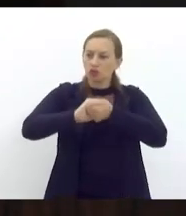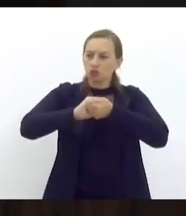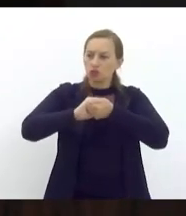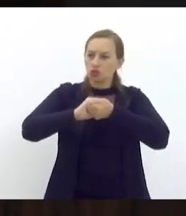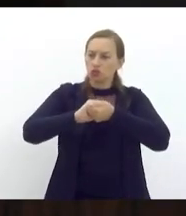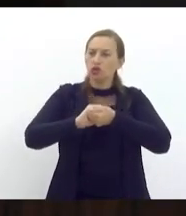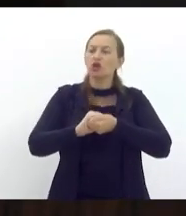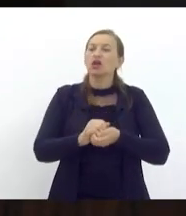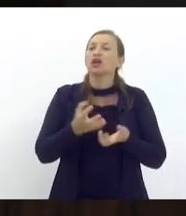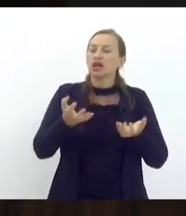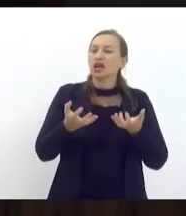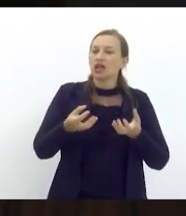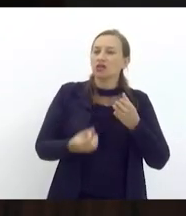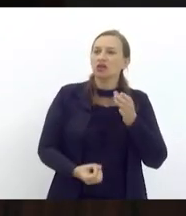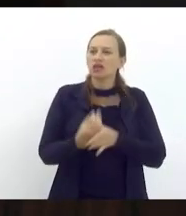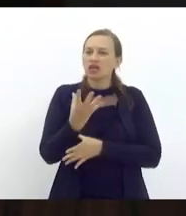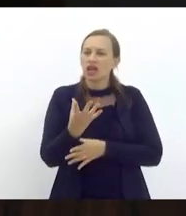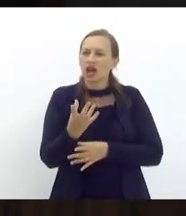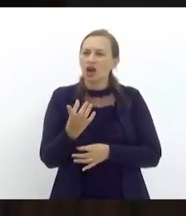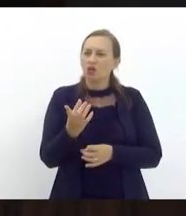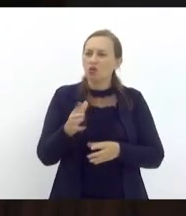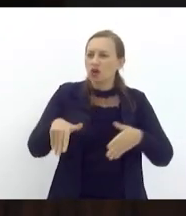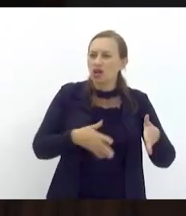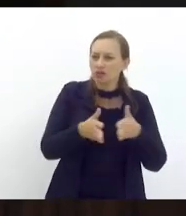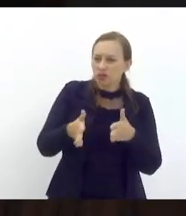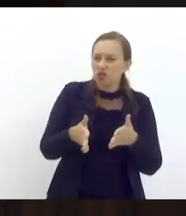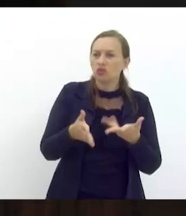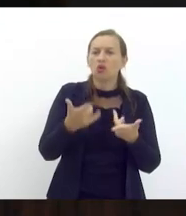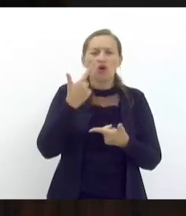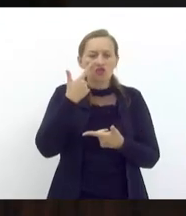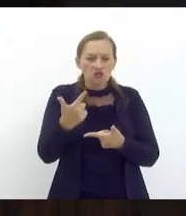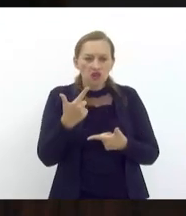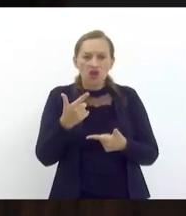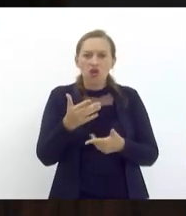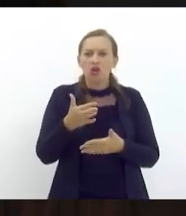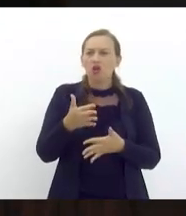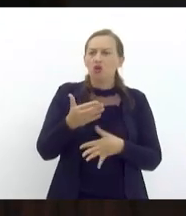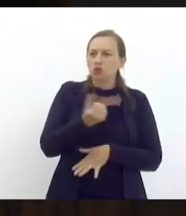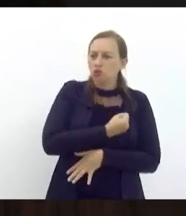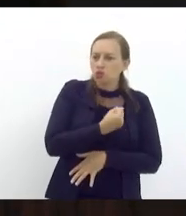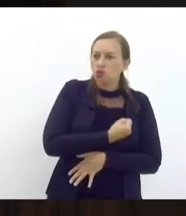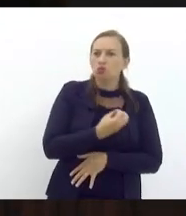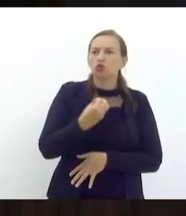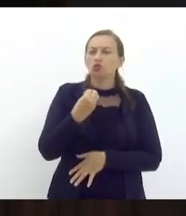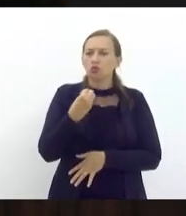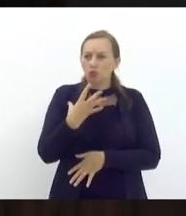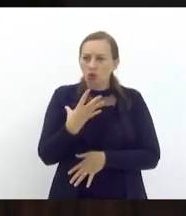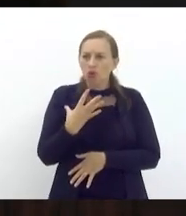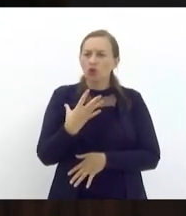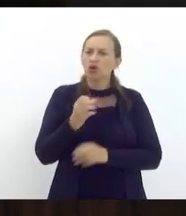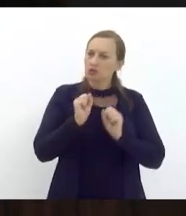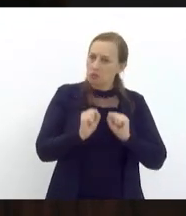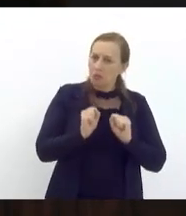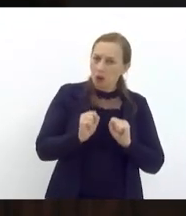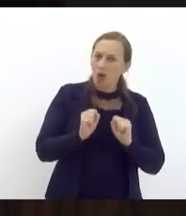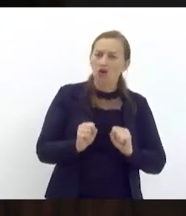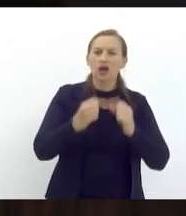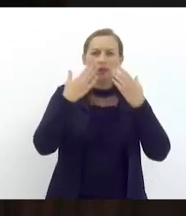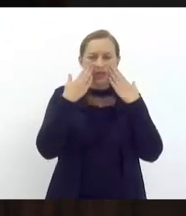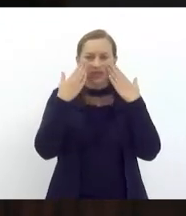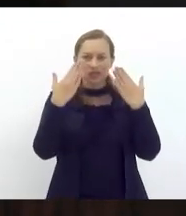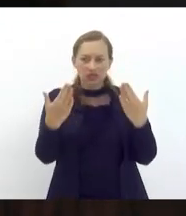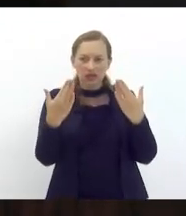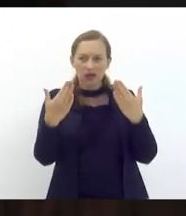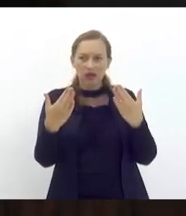tentando construir essa saída estamos tentando construir um número de modo que a gente pode apresentar